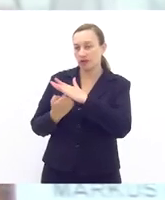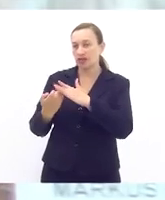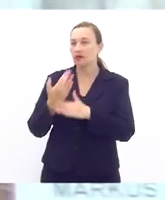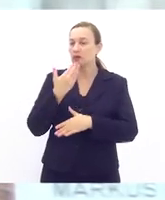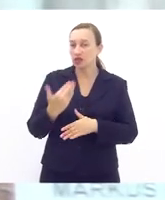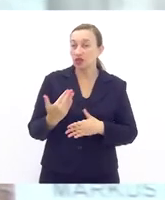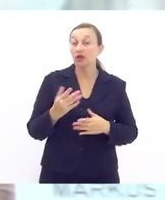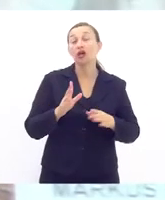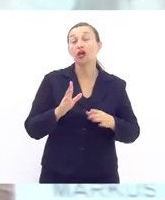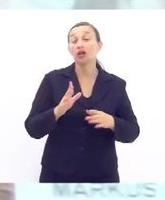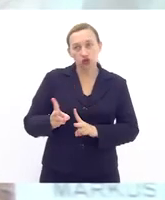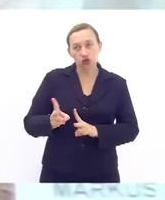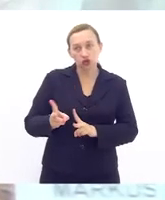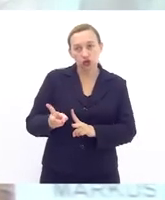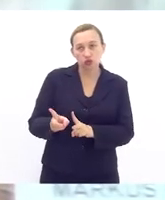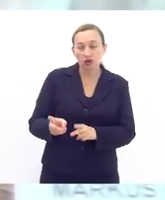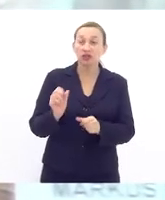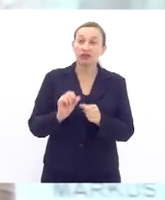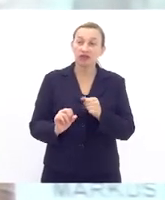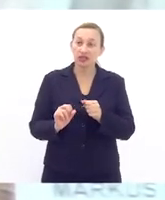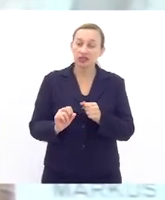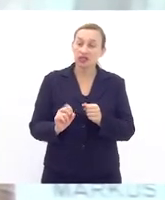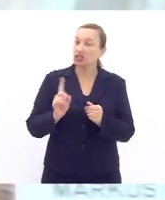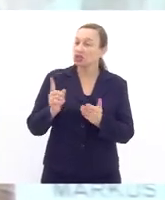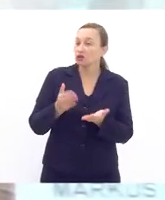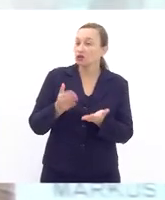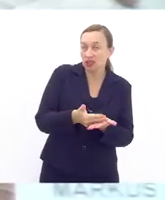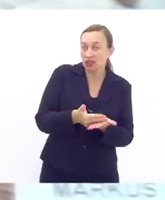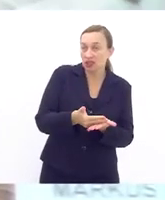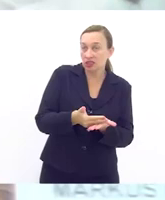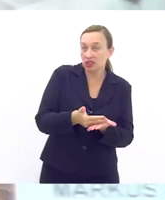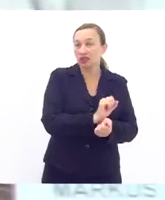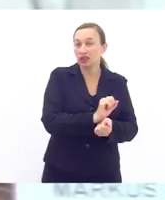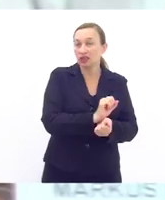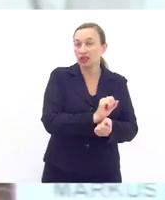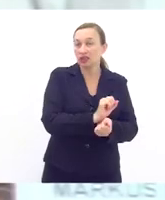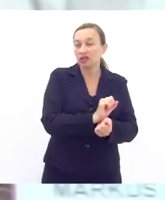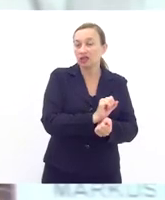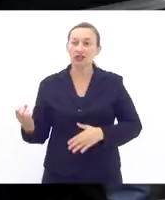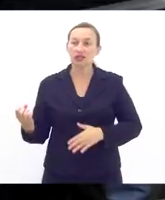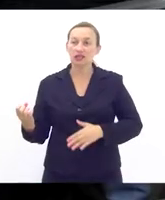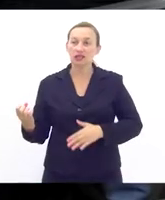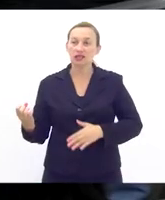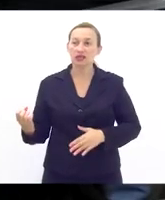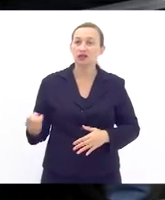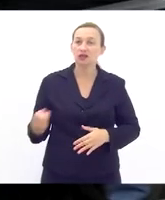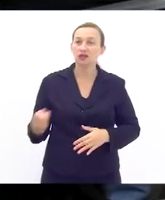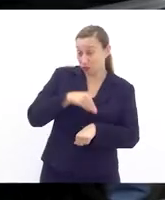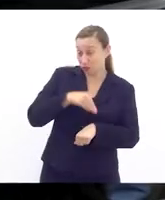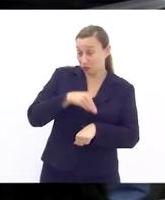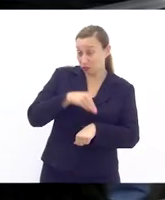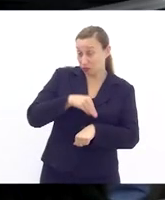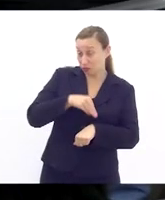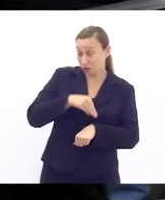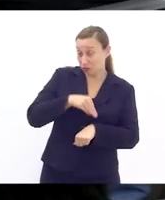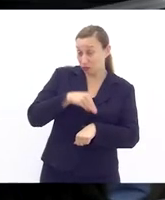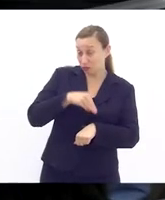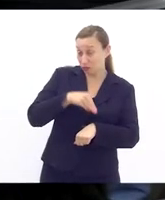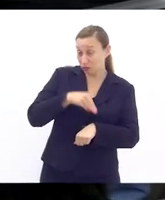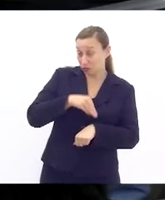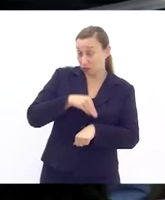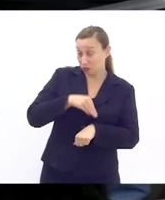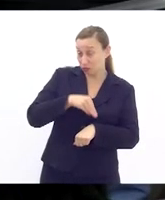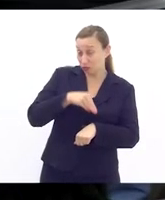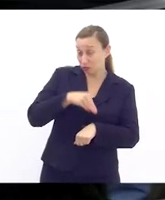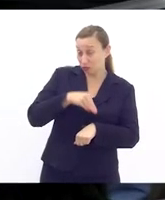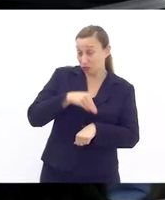o que a gente já tava executando que a gente não tinha iniciado passou para o caderno de encargos da concessionária deixa eu dar um complemento rapidinho o presidente vai me conceder porque